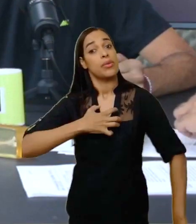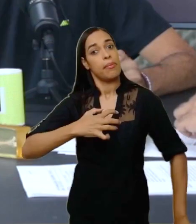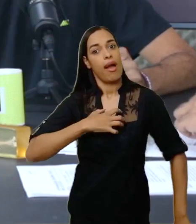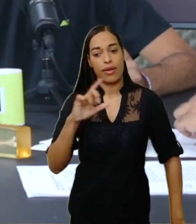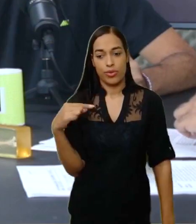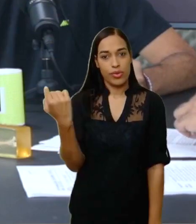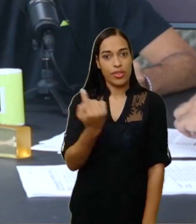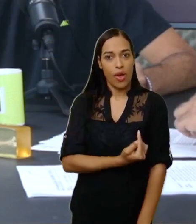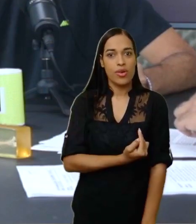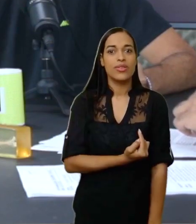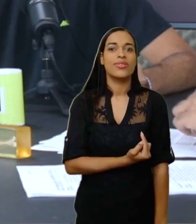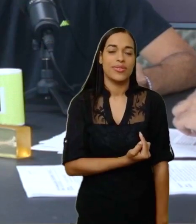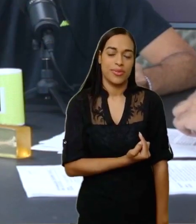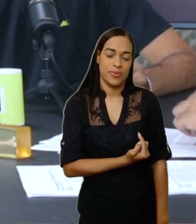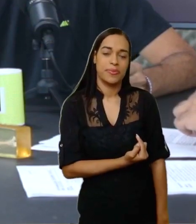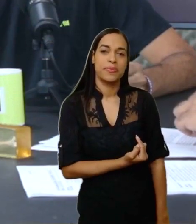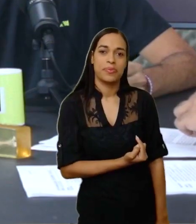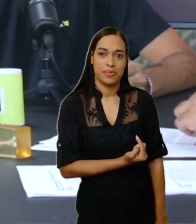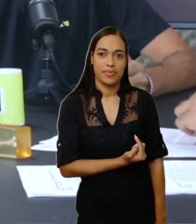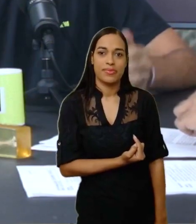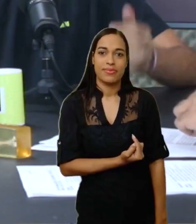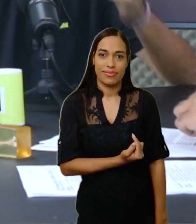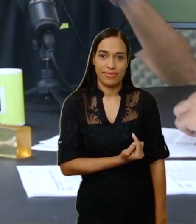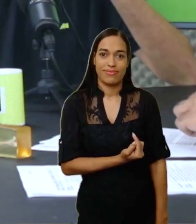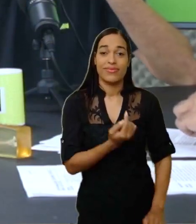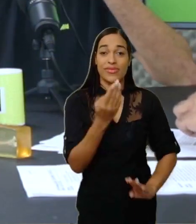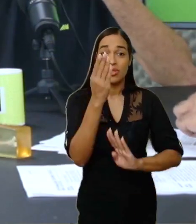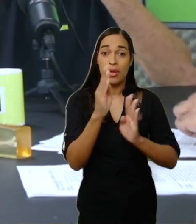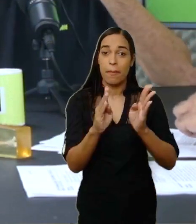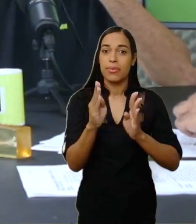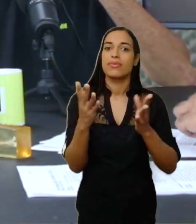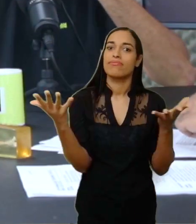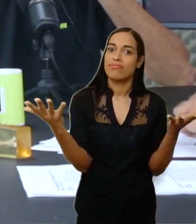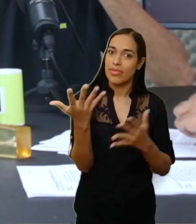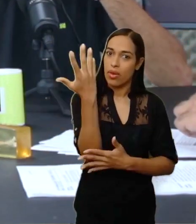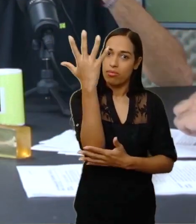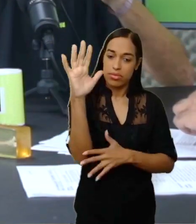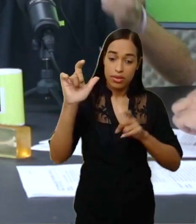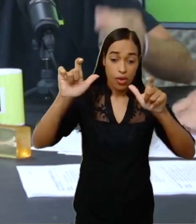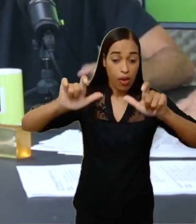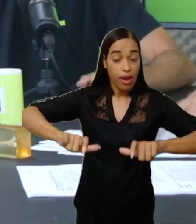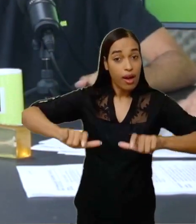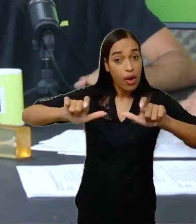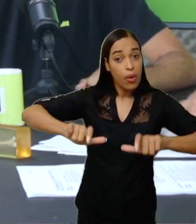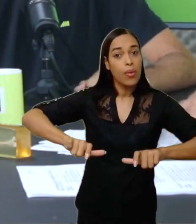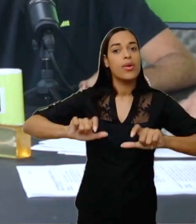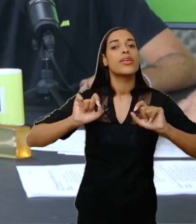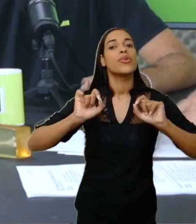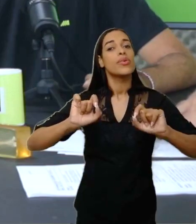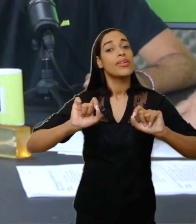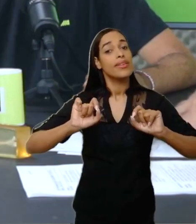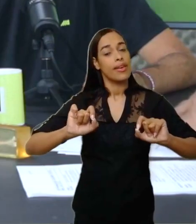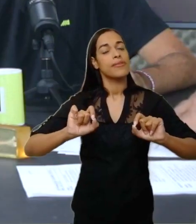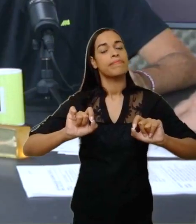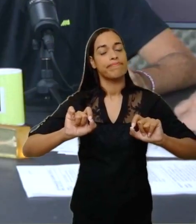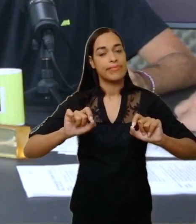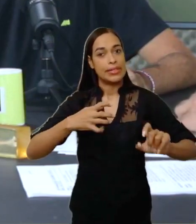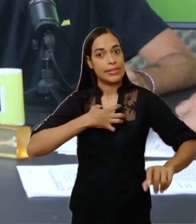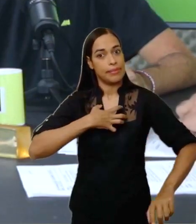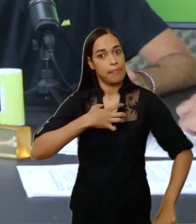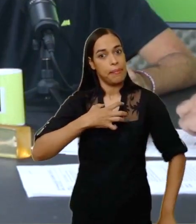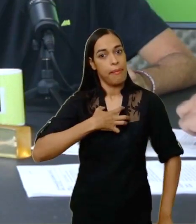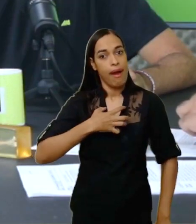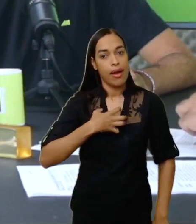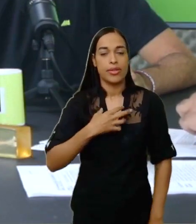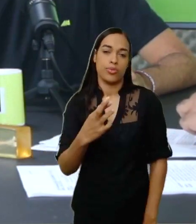gente na biota do lugar e o que é que isso pode trazer de impacto